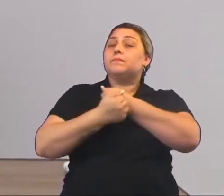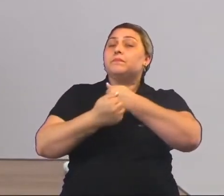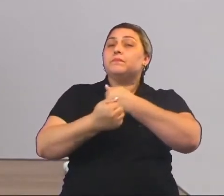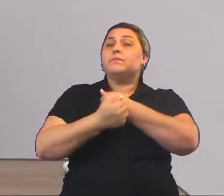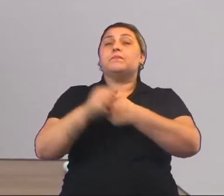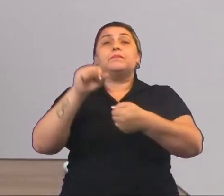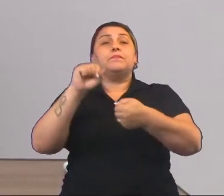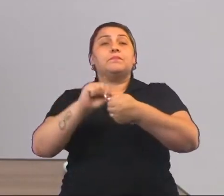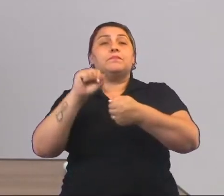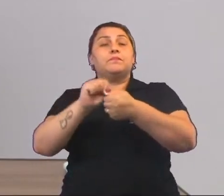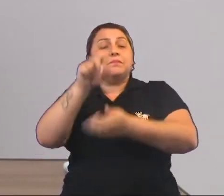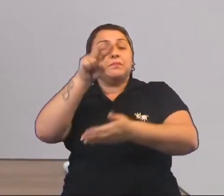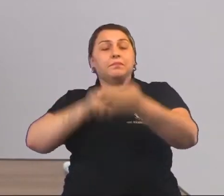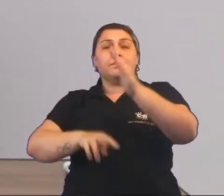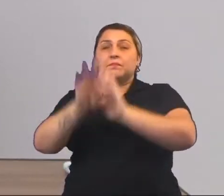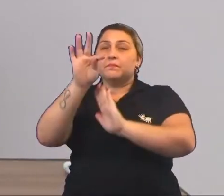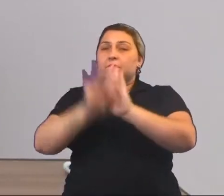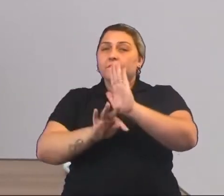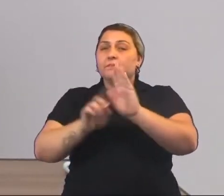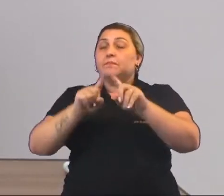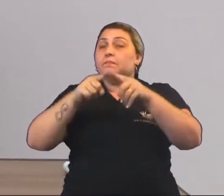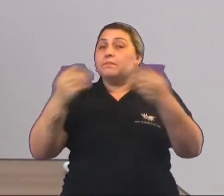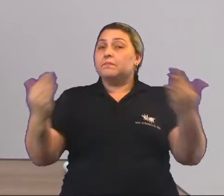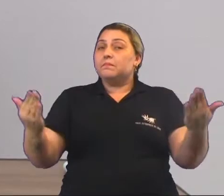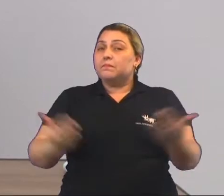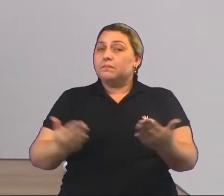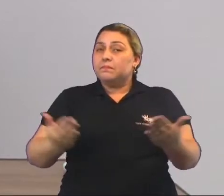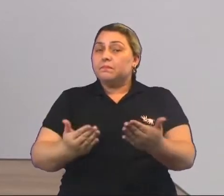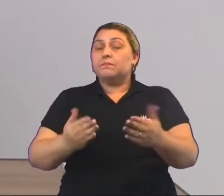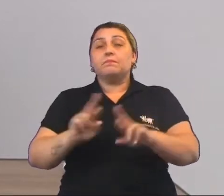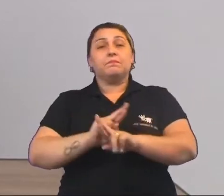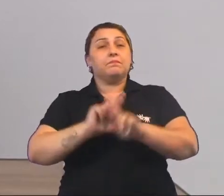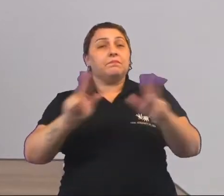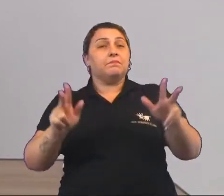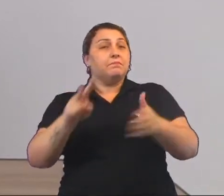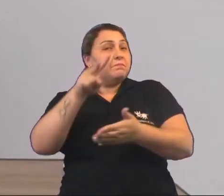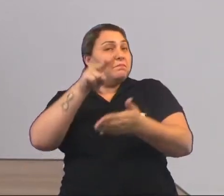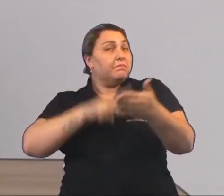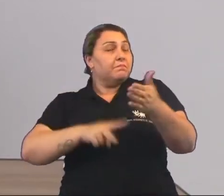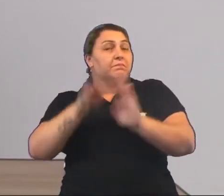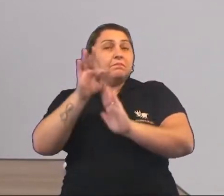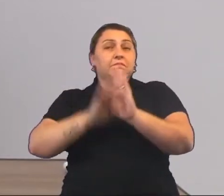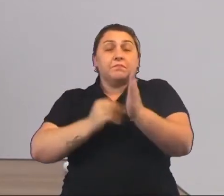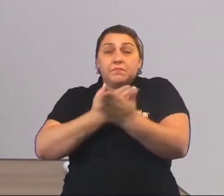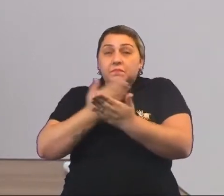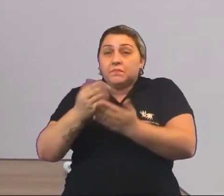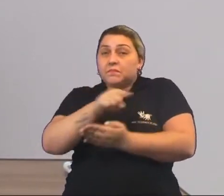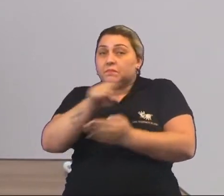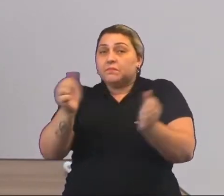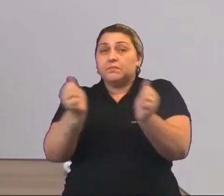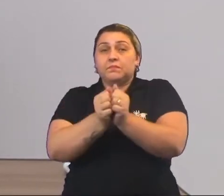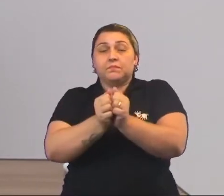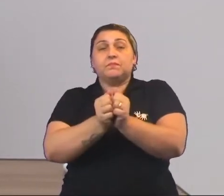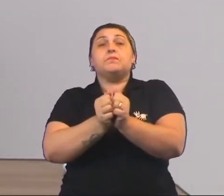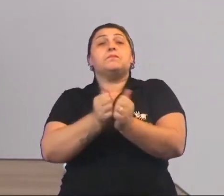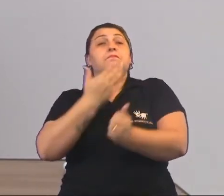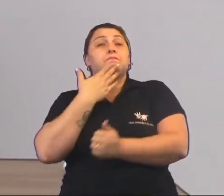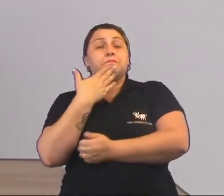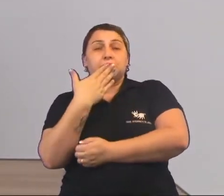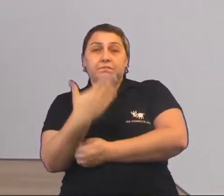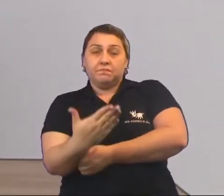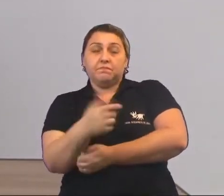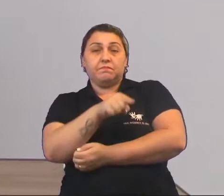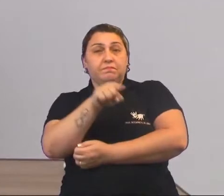juntos realizar a leitura do texto. Mas hoje eu vou fazer diferente. Eu não vou ler o texto inicialmente com vocês. Eu vou